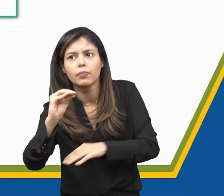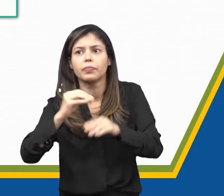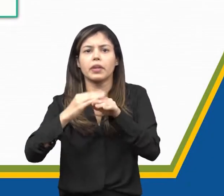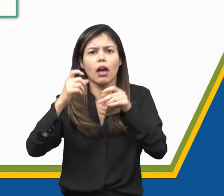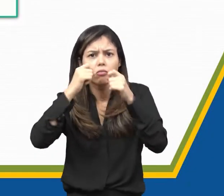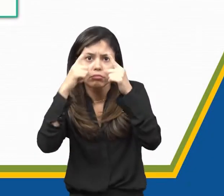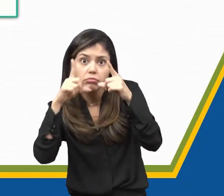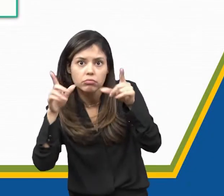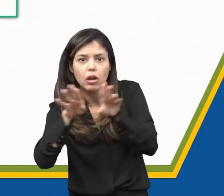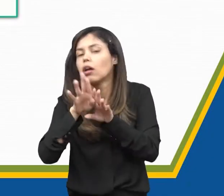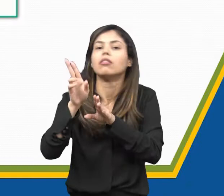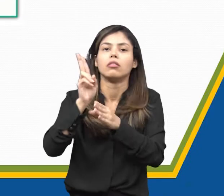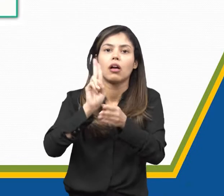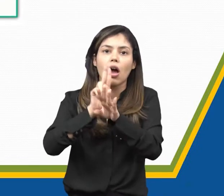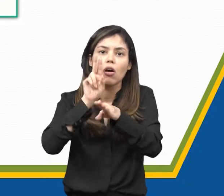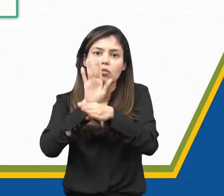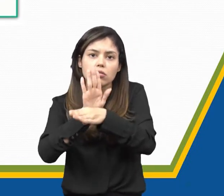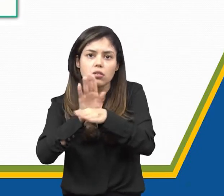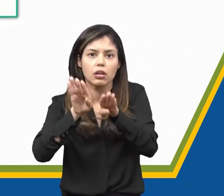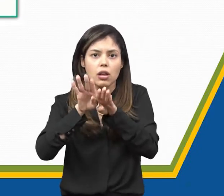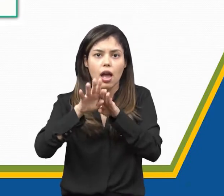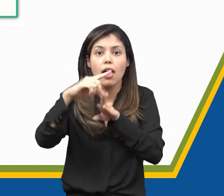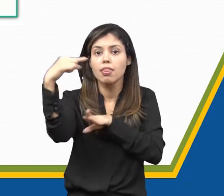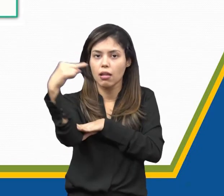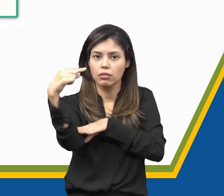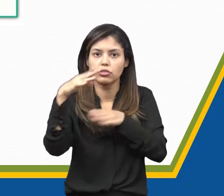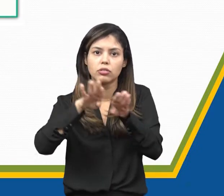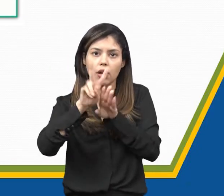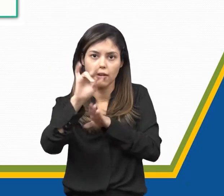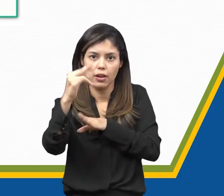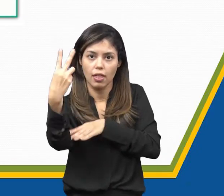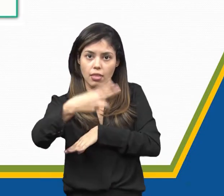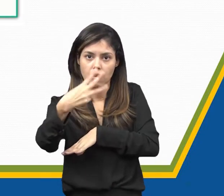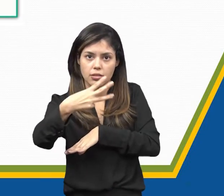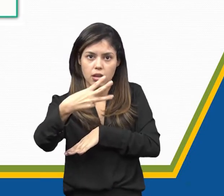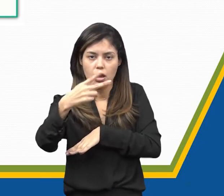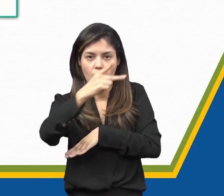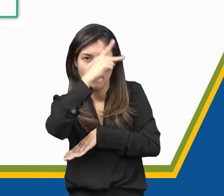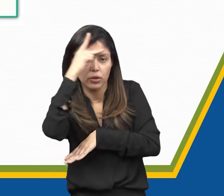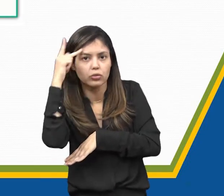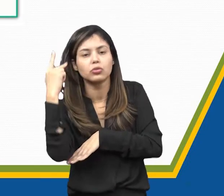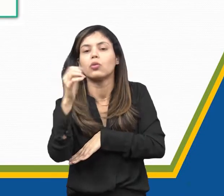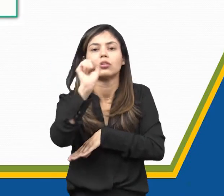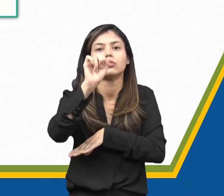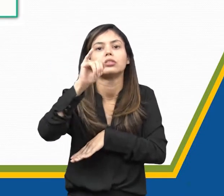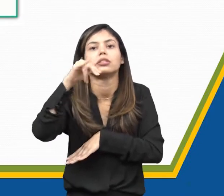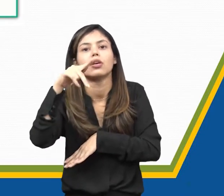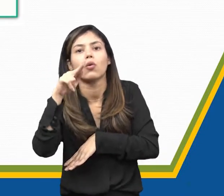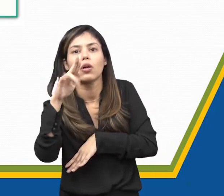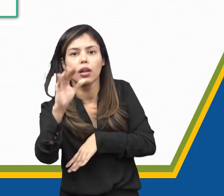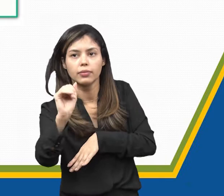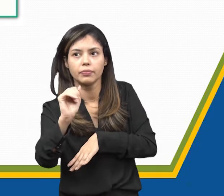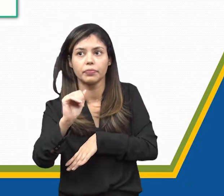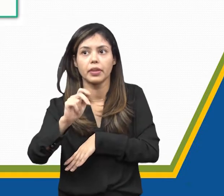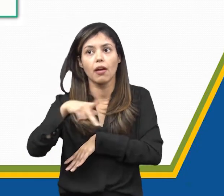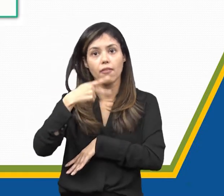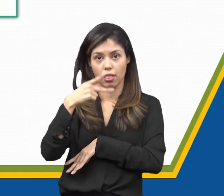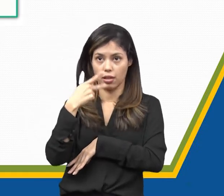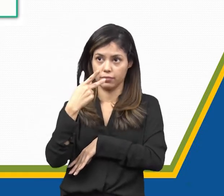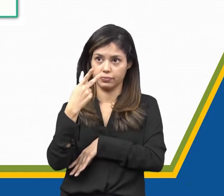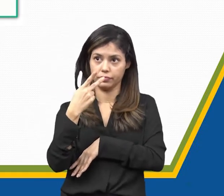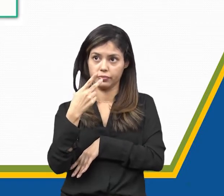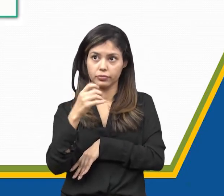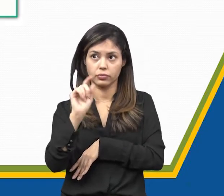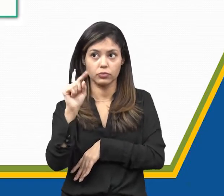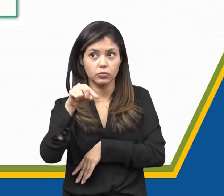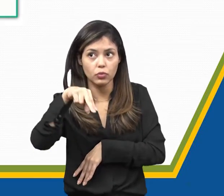expressões para a conjugação da forma negativa na terceira pessoa do singular. Verbo hablar, no